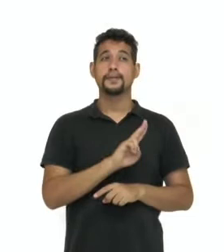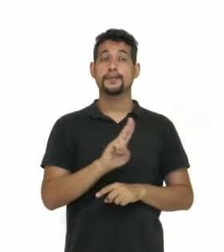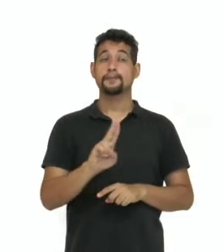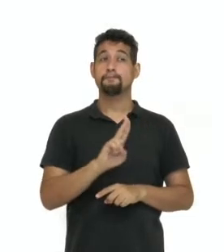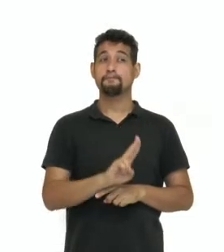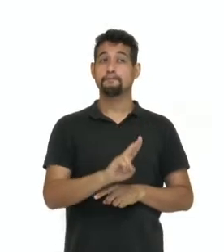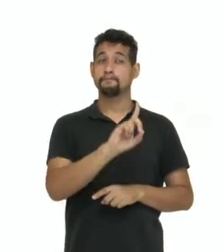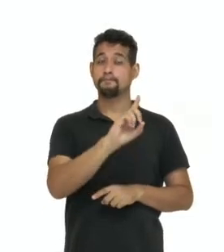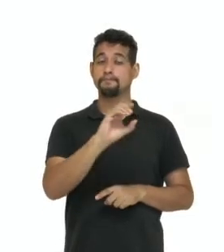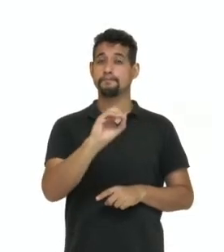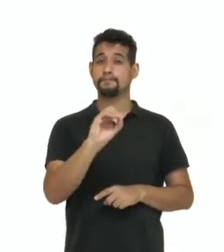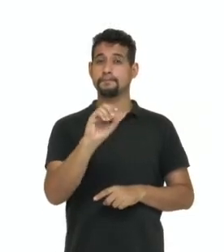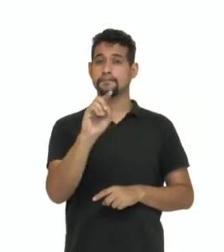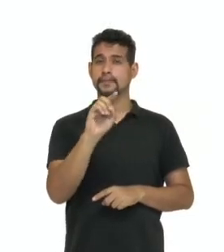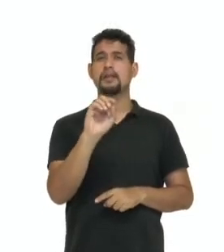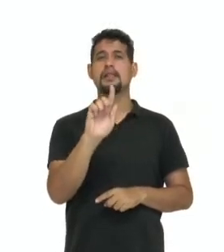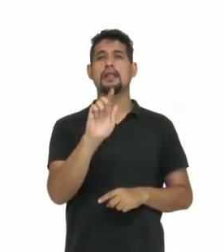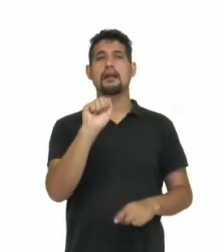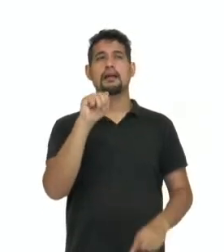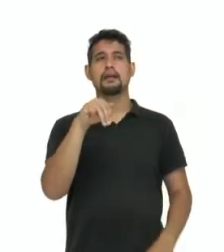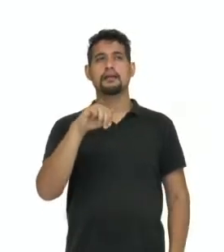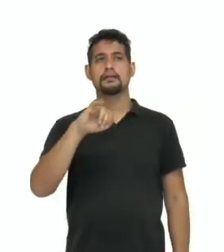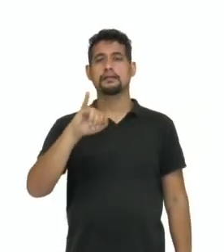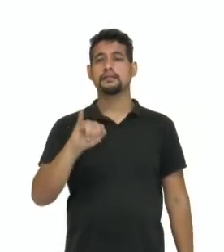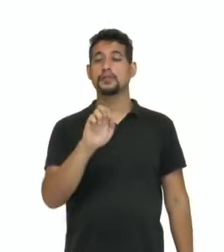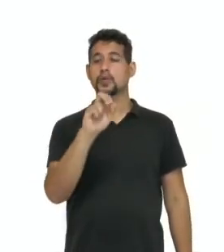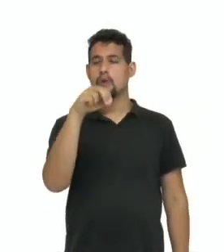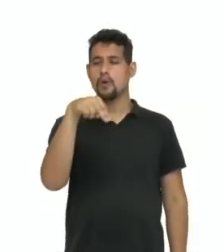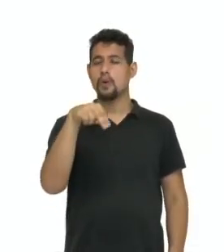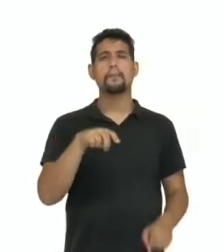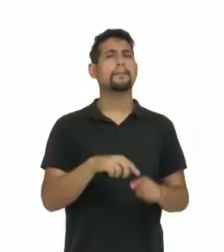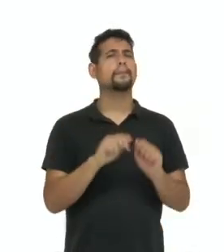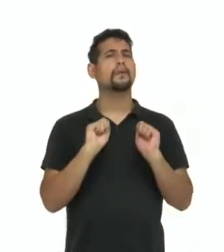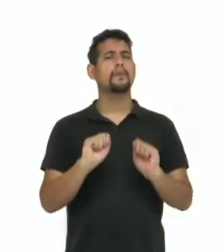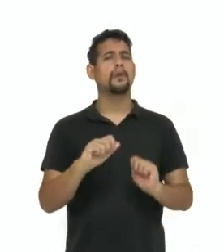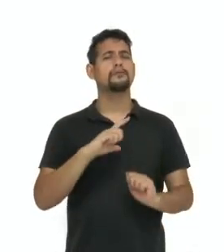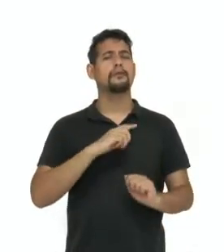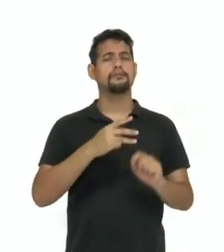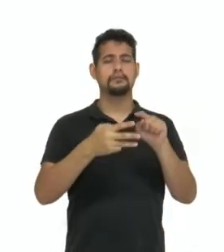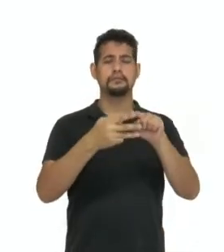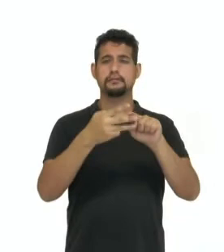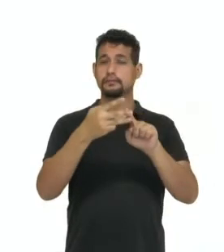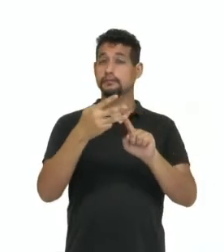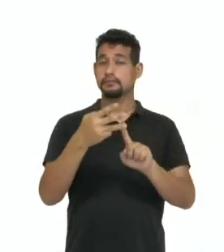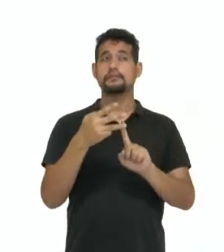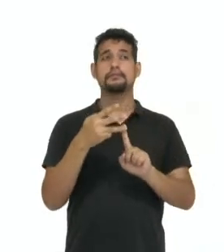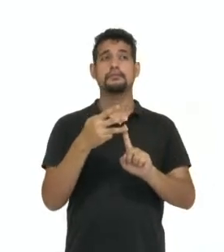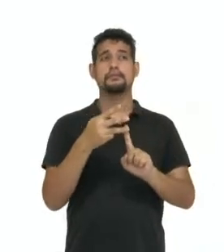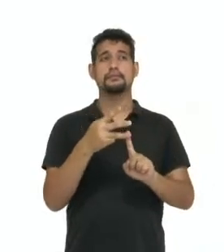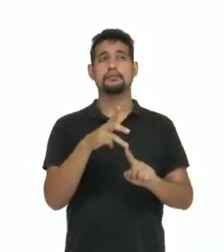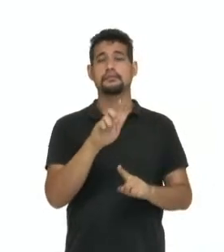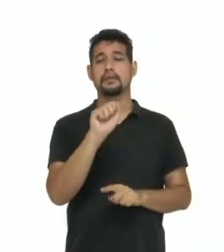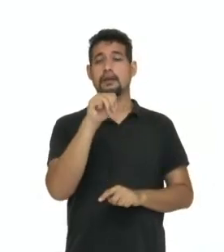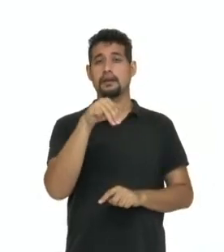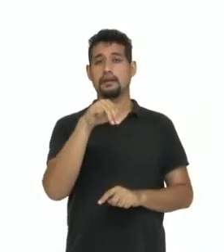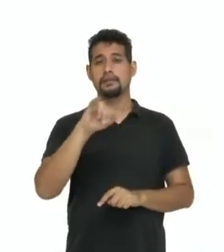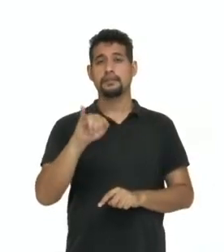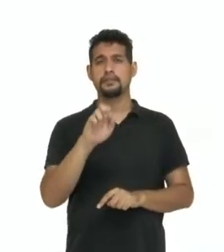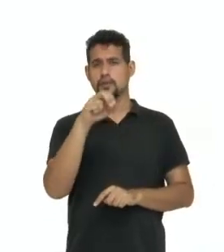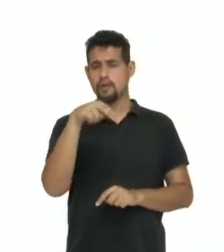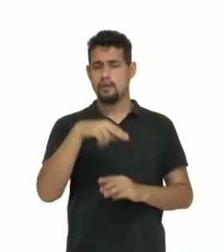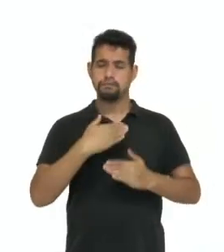10º Gamjeon. O atleta só pode obter 3 Gamjeon no decorrer da